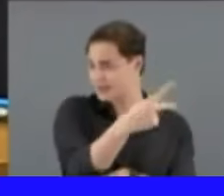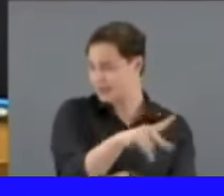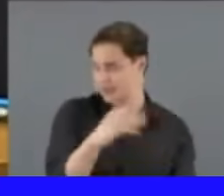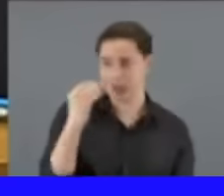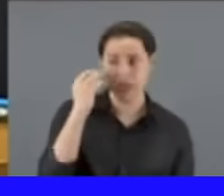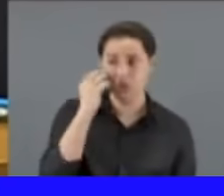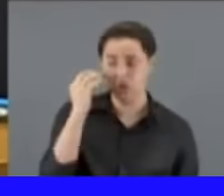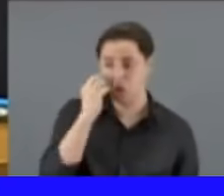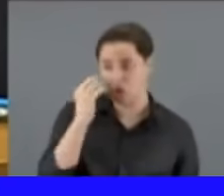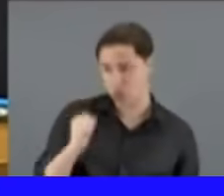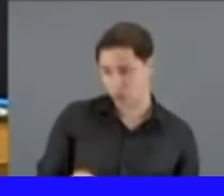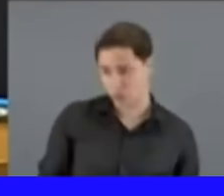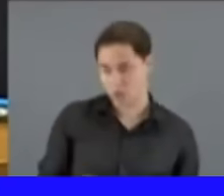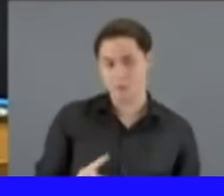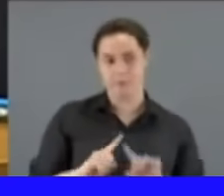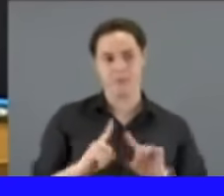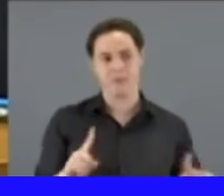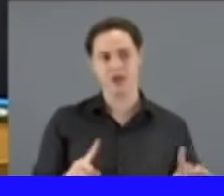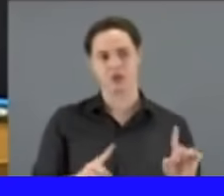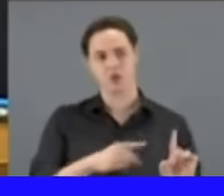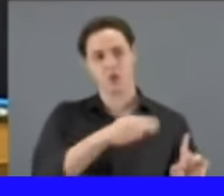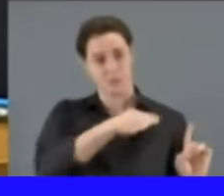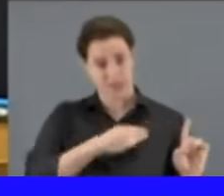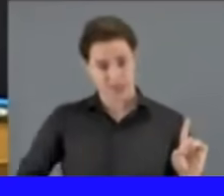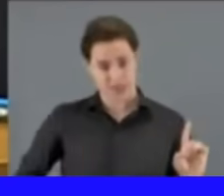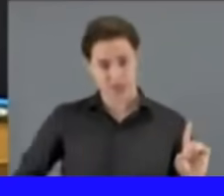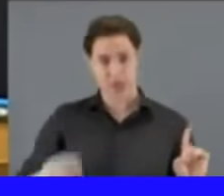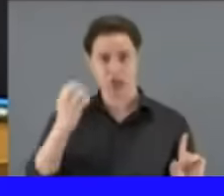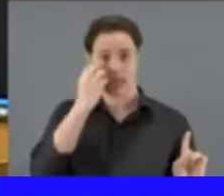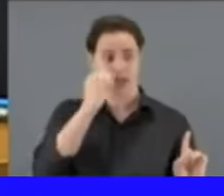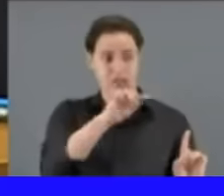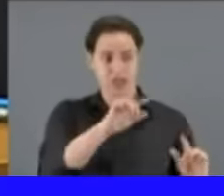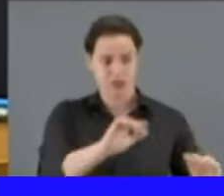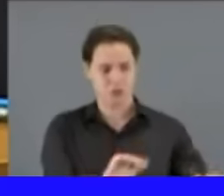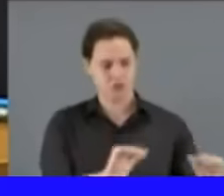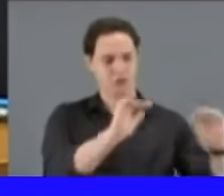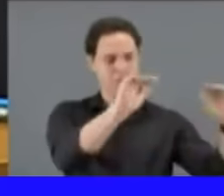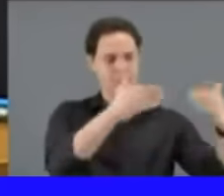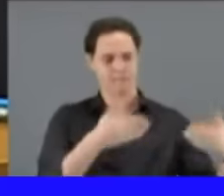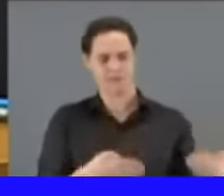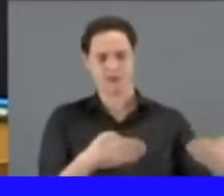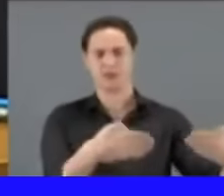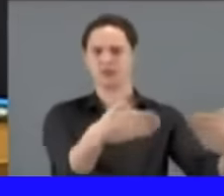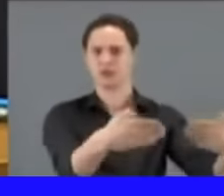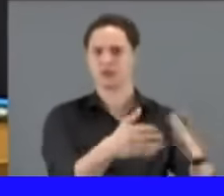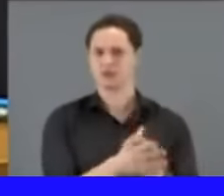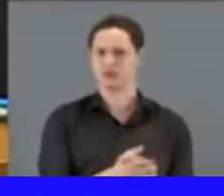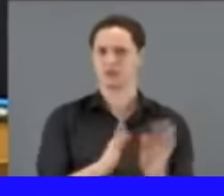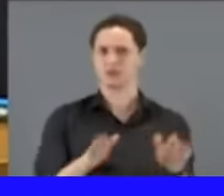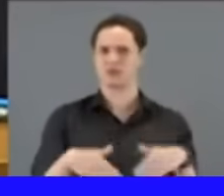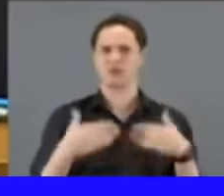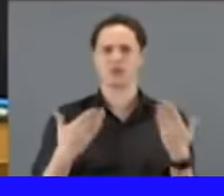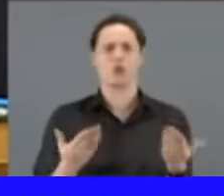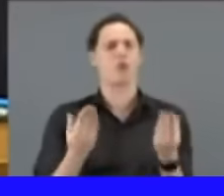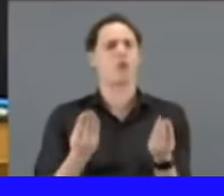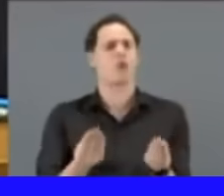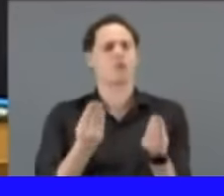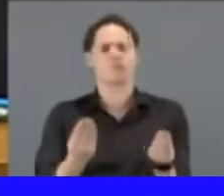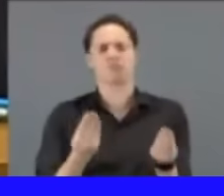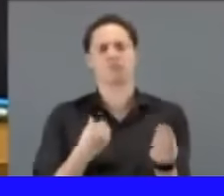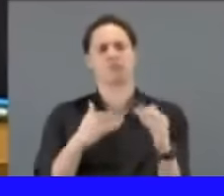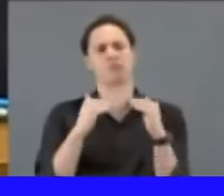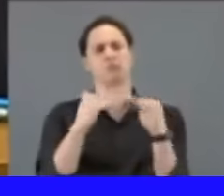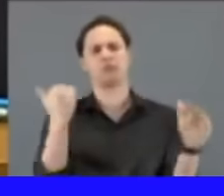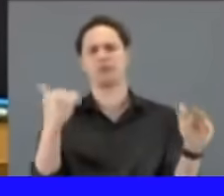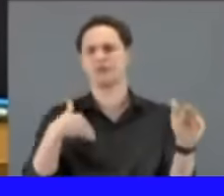Dino, ele possui a soberania sobre o seu ministério. Então não faz sentido você